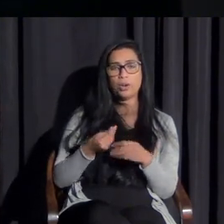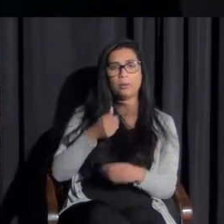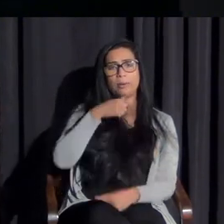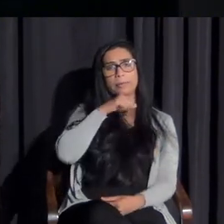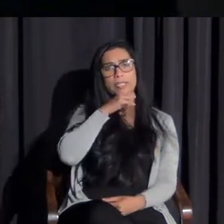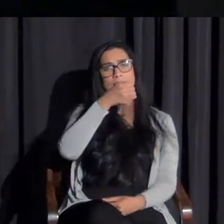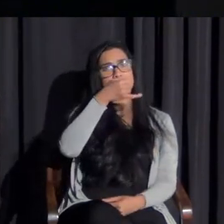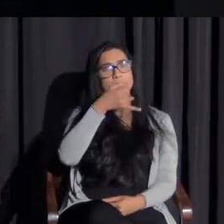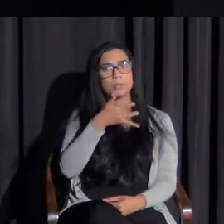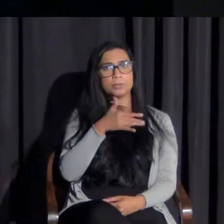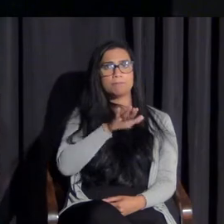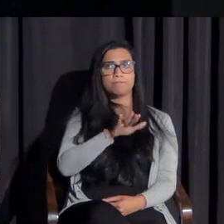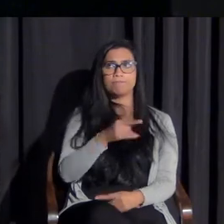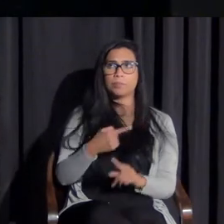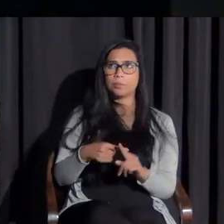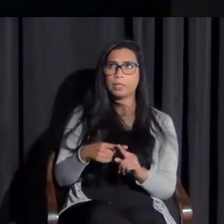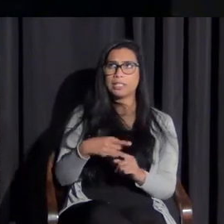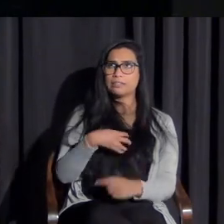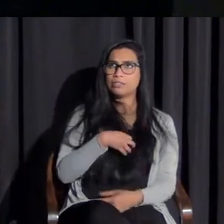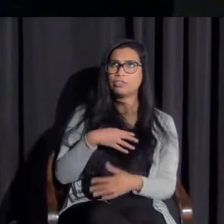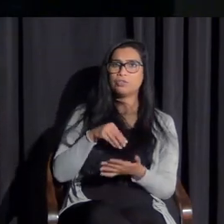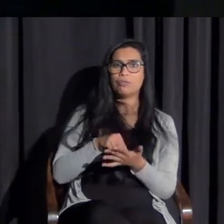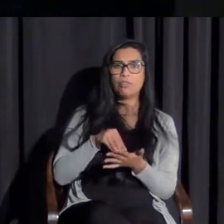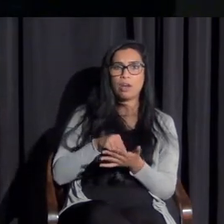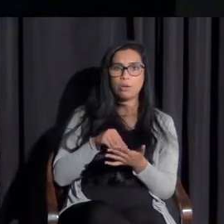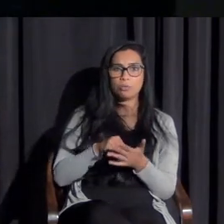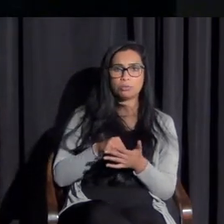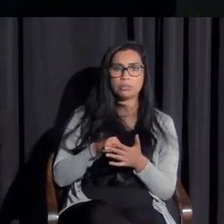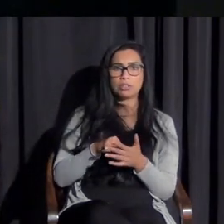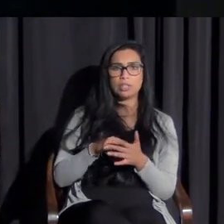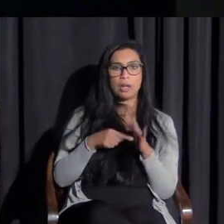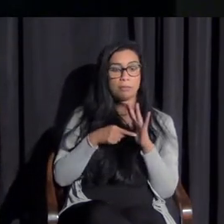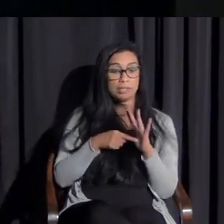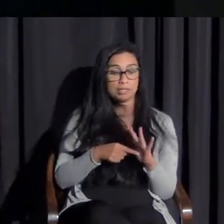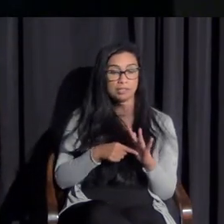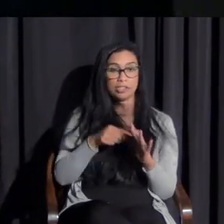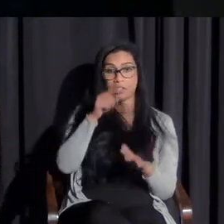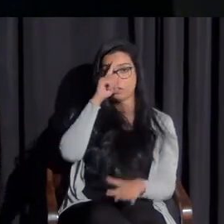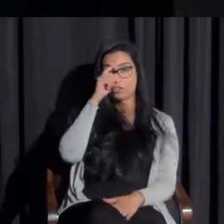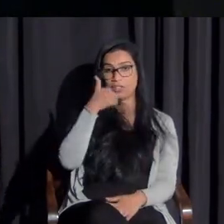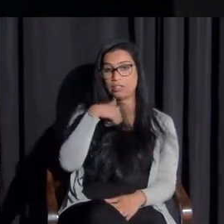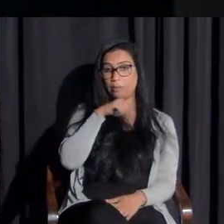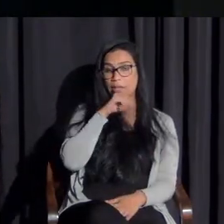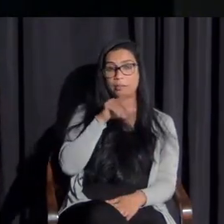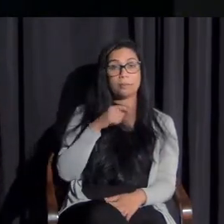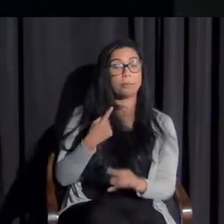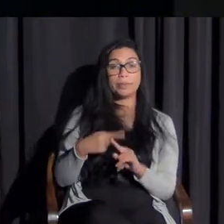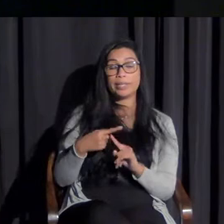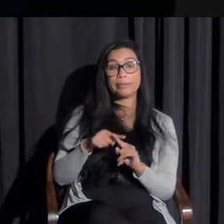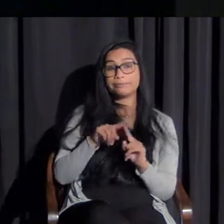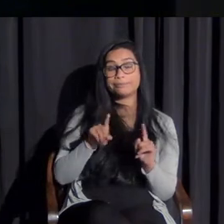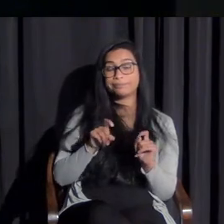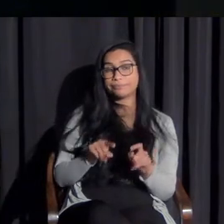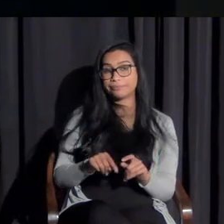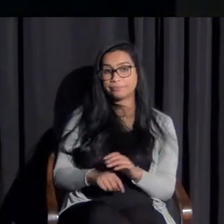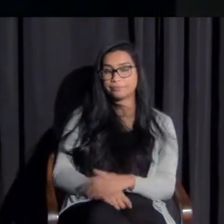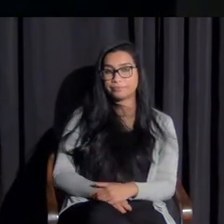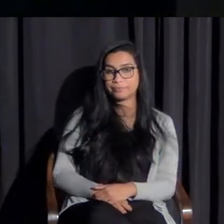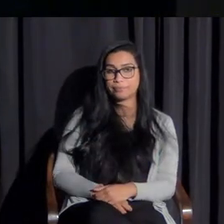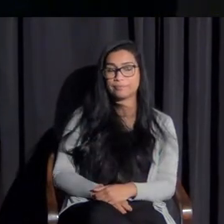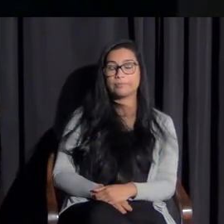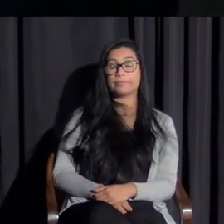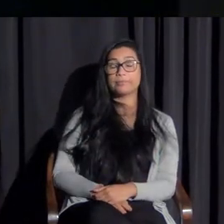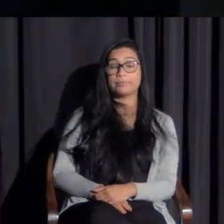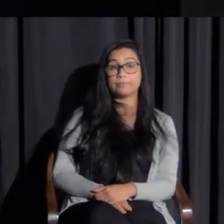que eu senti falta de ter apresentação no Dia das Mães? Por que não teve apresentação no Dia das Mães? Por que